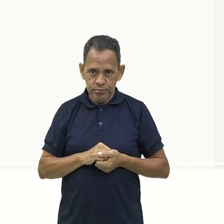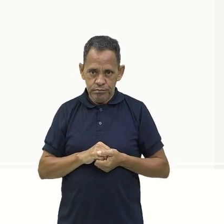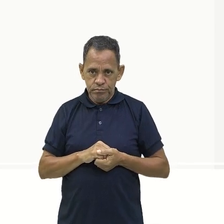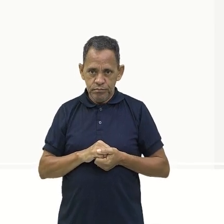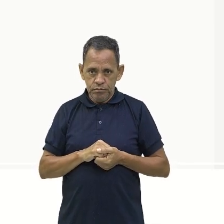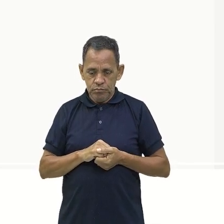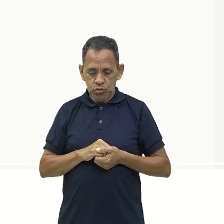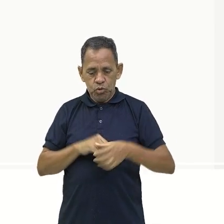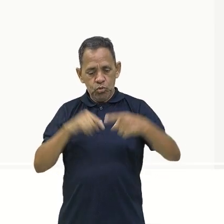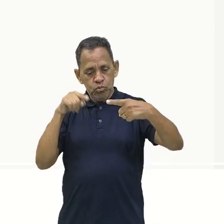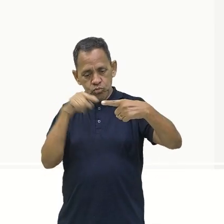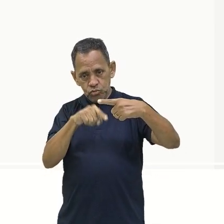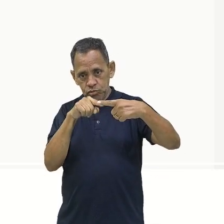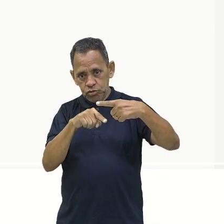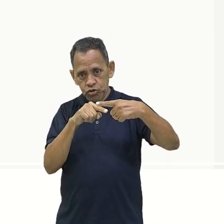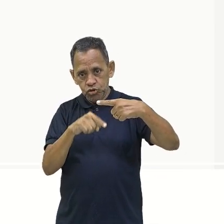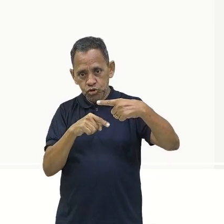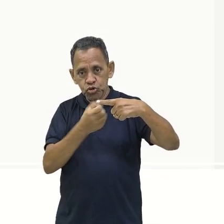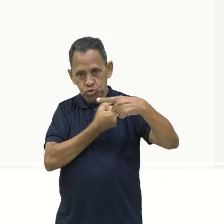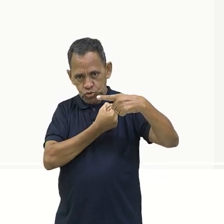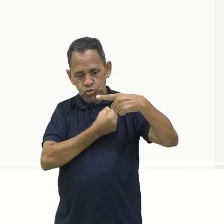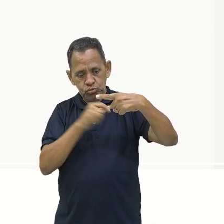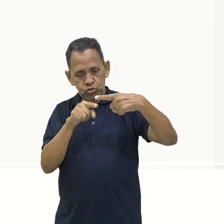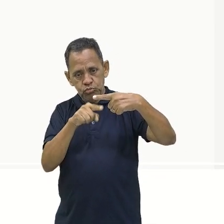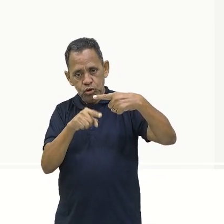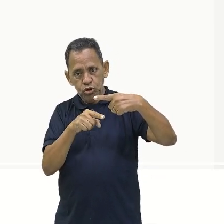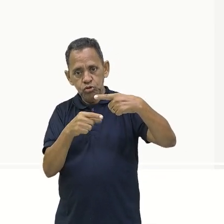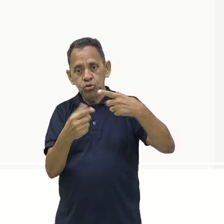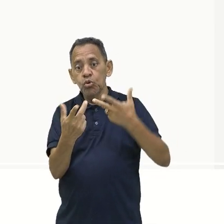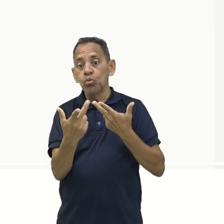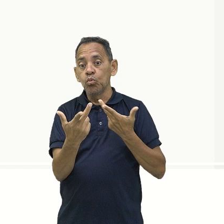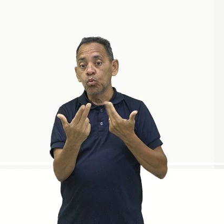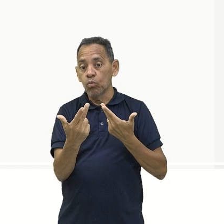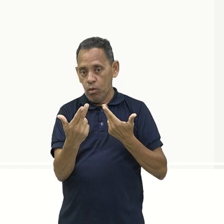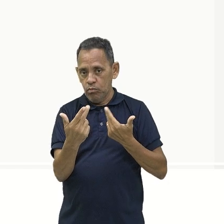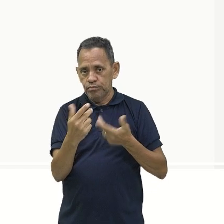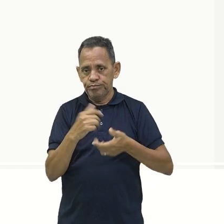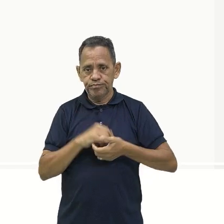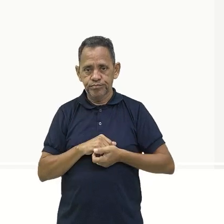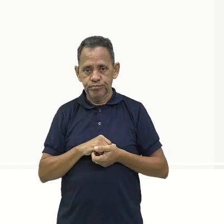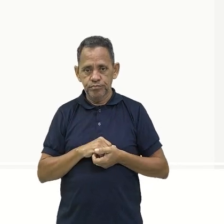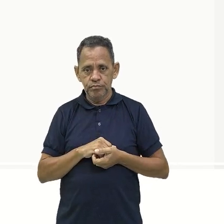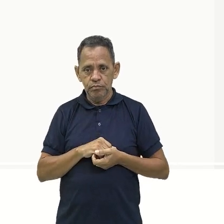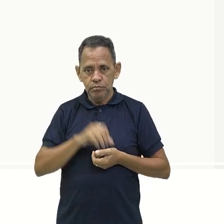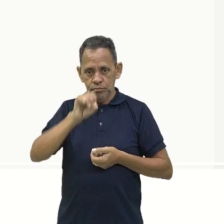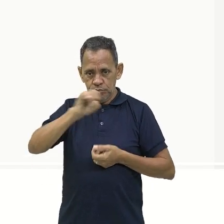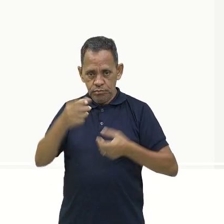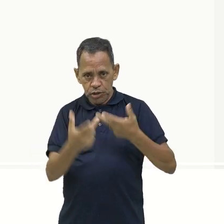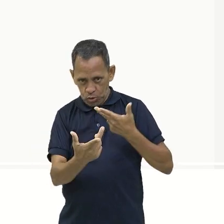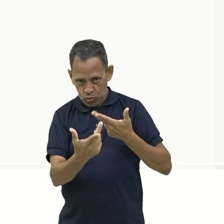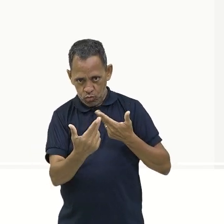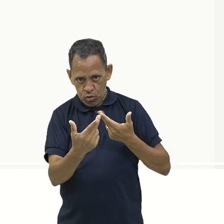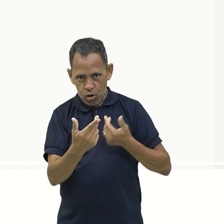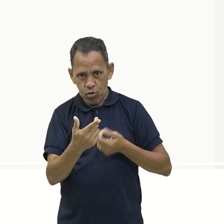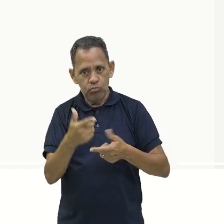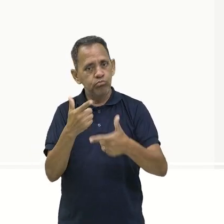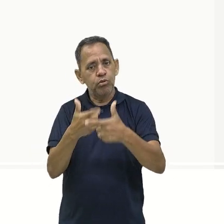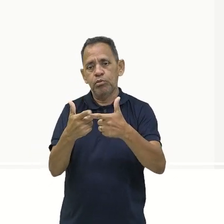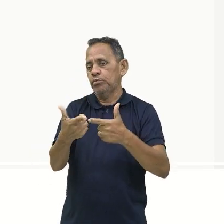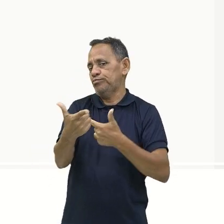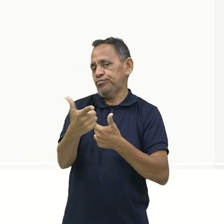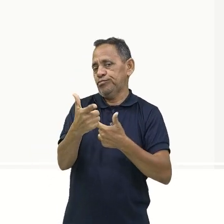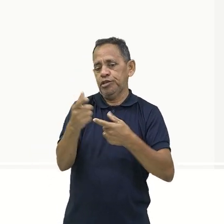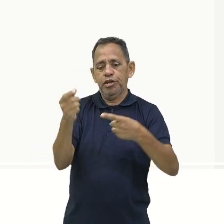os denominadores, esses números aqui de baixo, eles são iguais. Então, se eles são iguais, não tem problema nenhum você